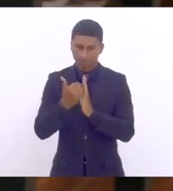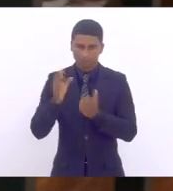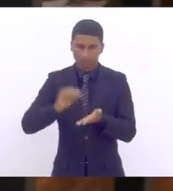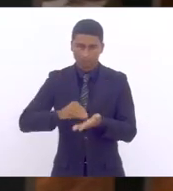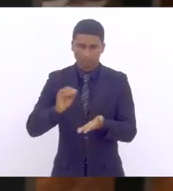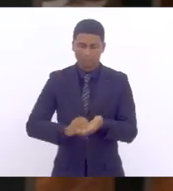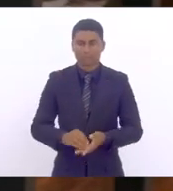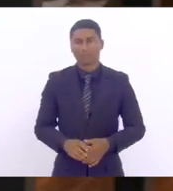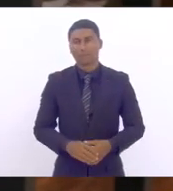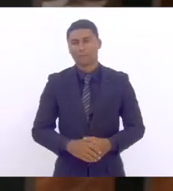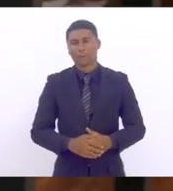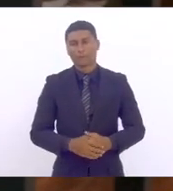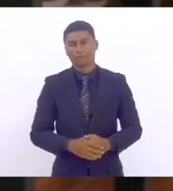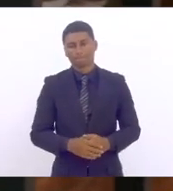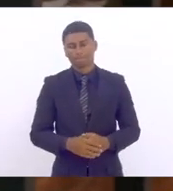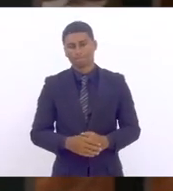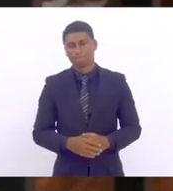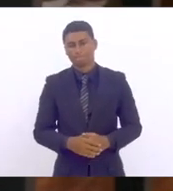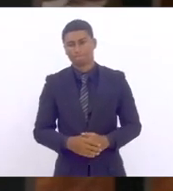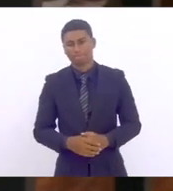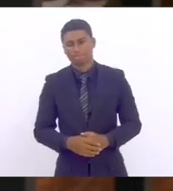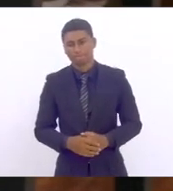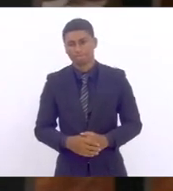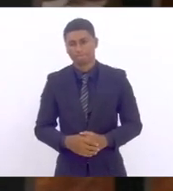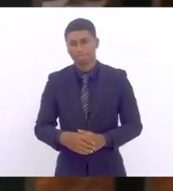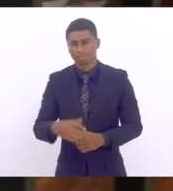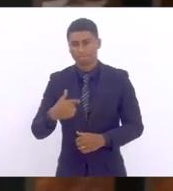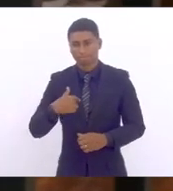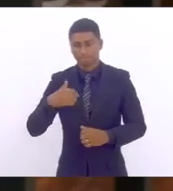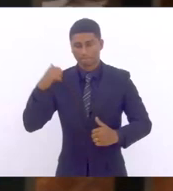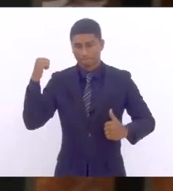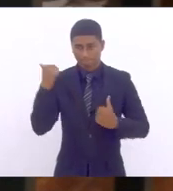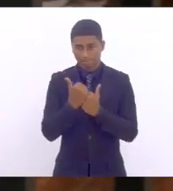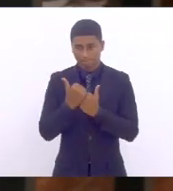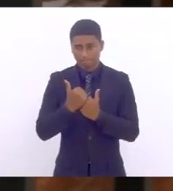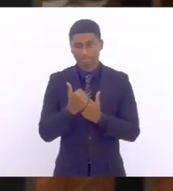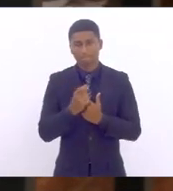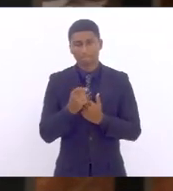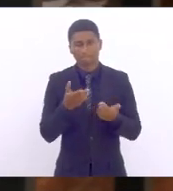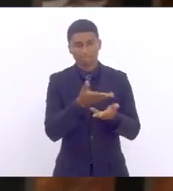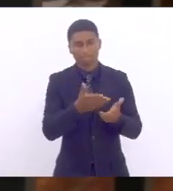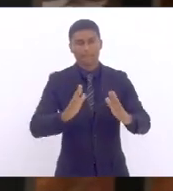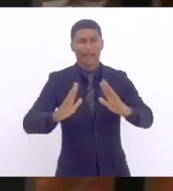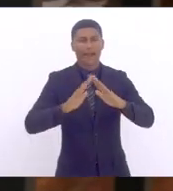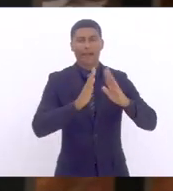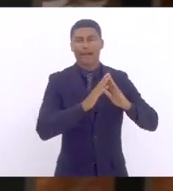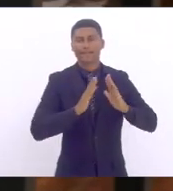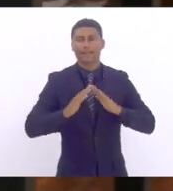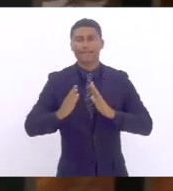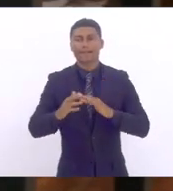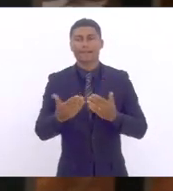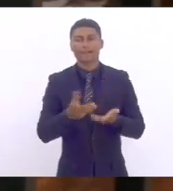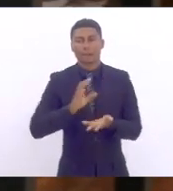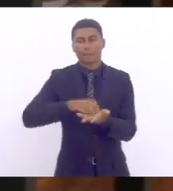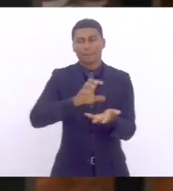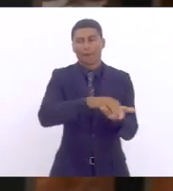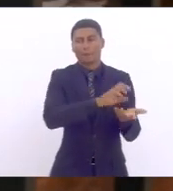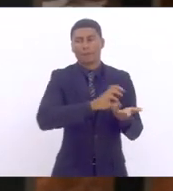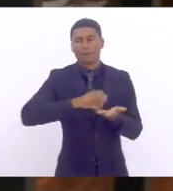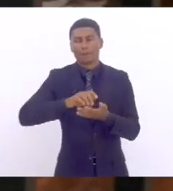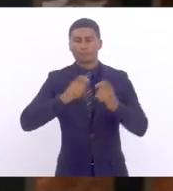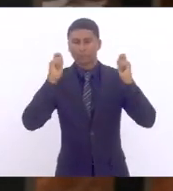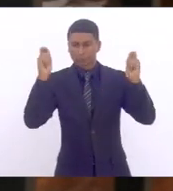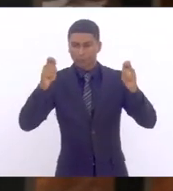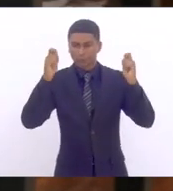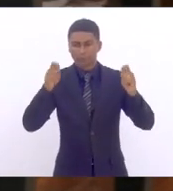É, quero fazer a defesa das casas, né, dos torcedores, para que tenham esse debate